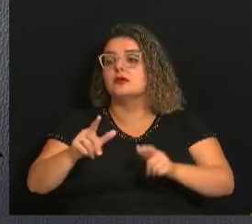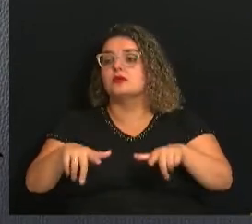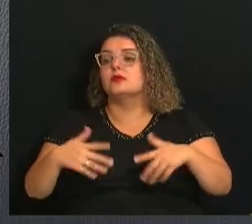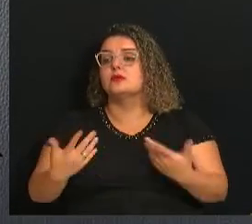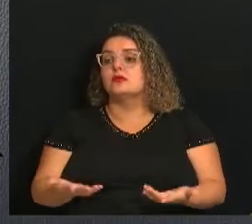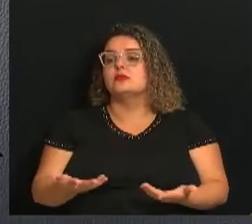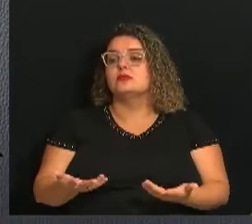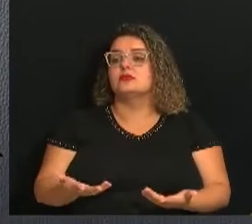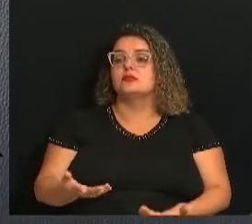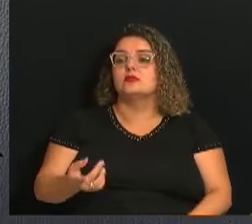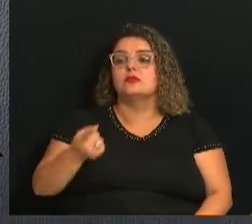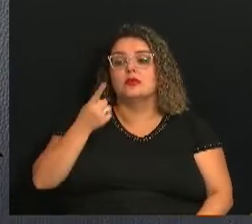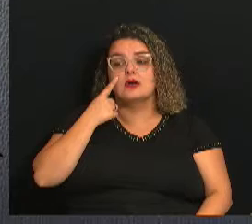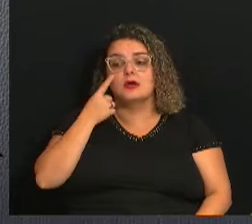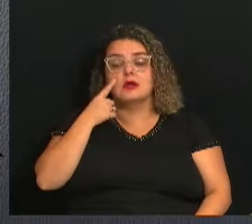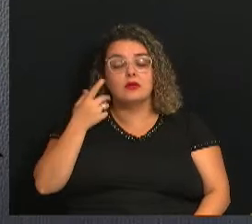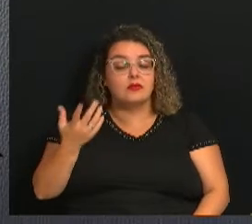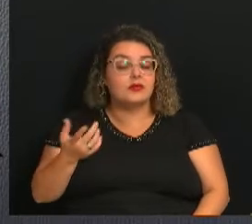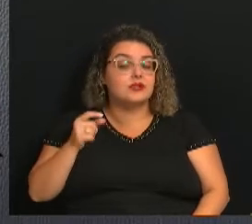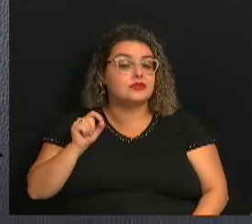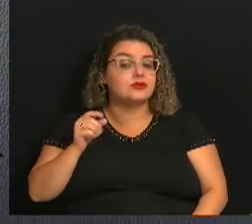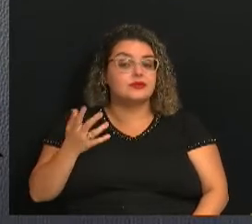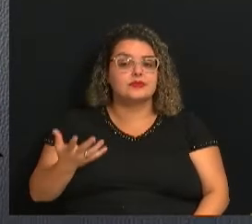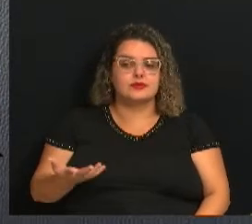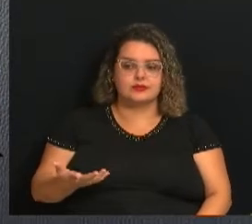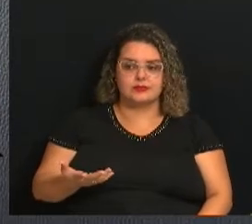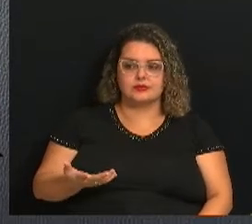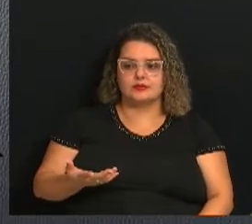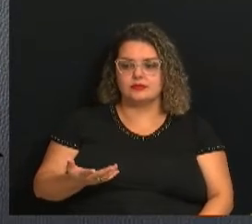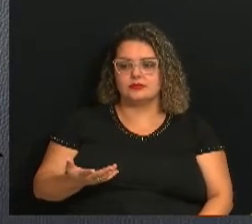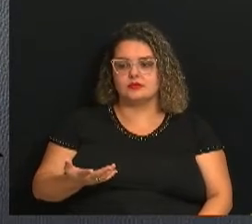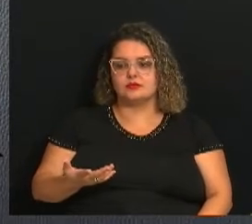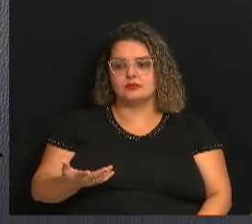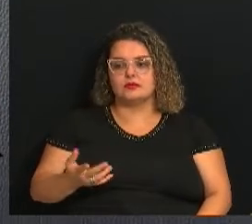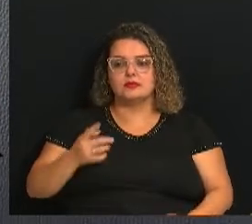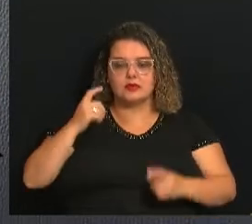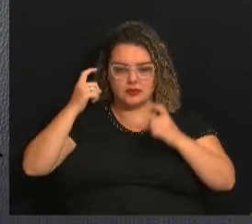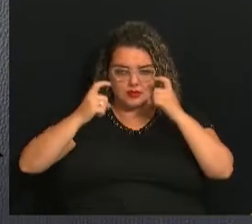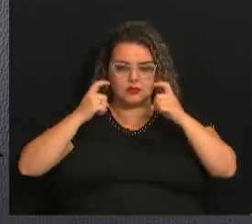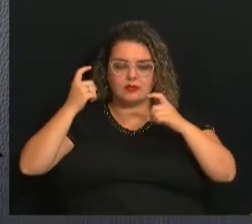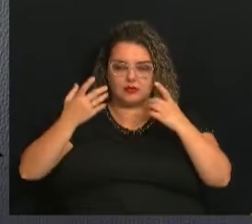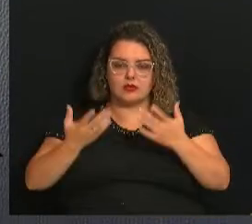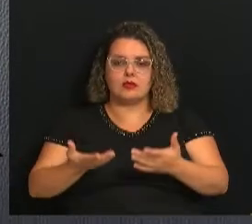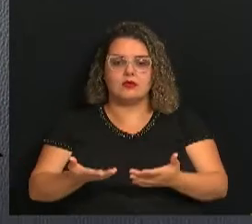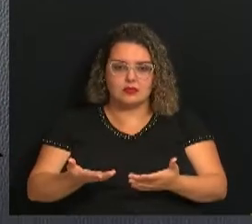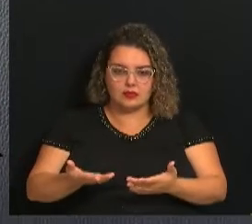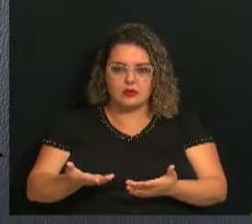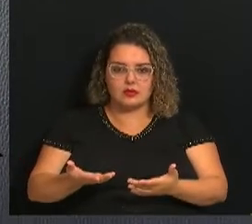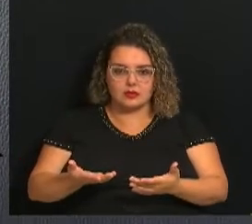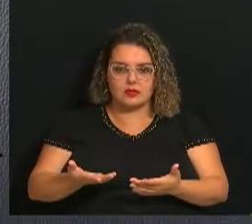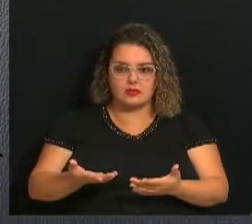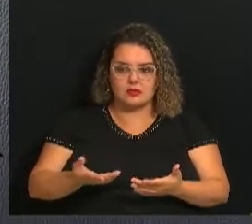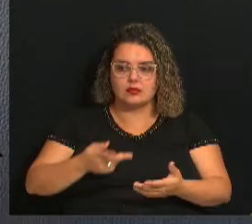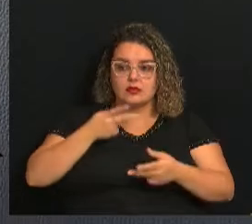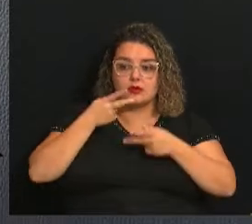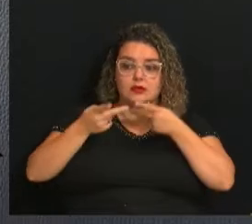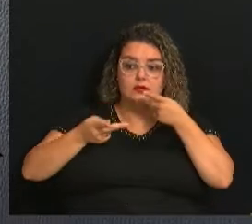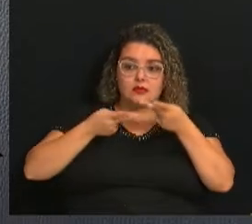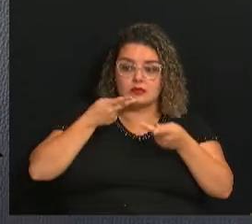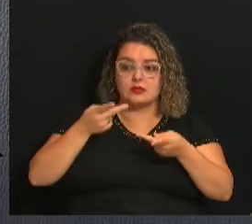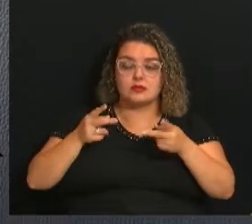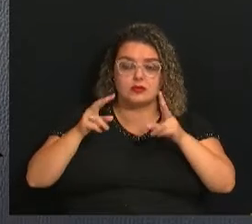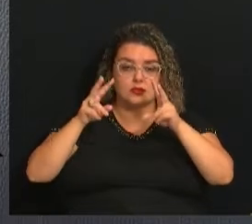eu vejo que... Enfim, aí eu fico preocupada, né, com essa fala, com esse